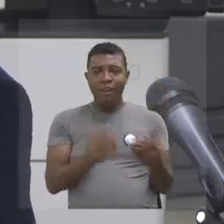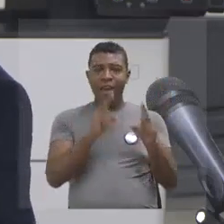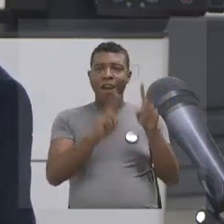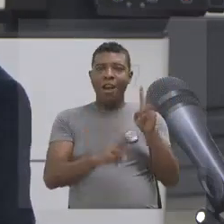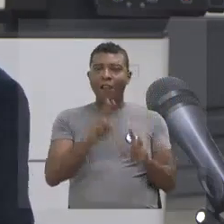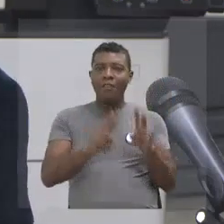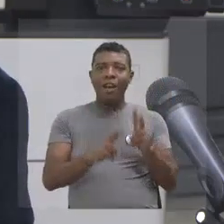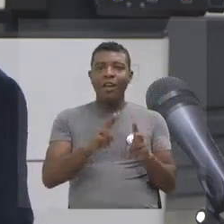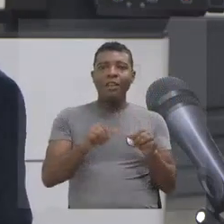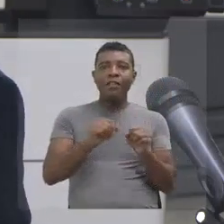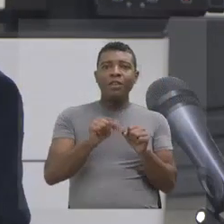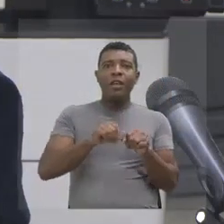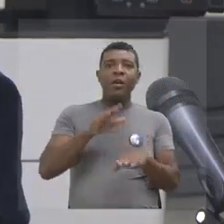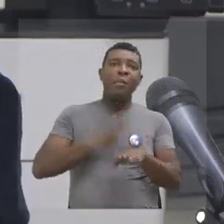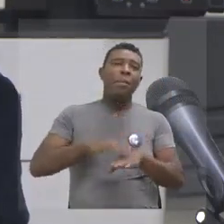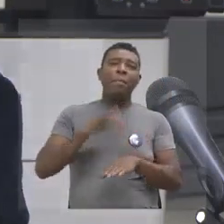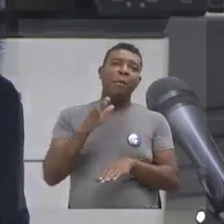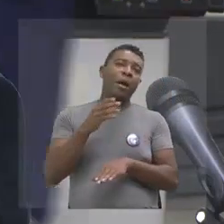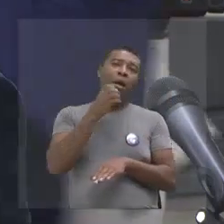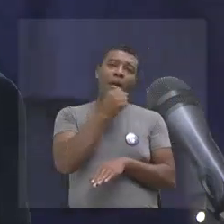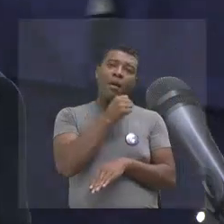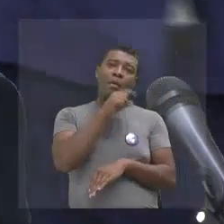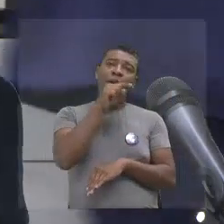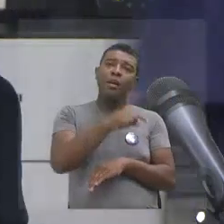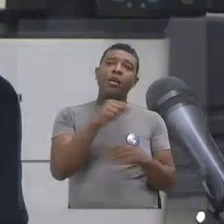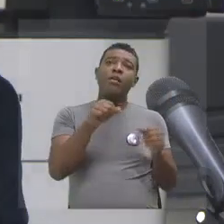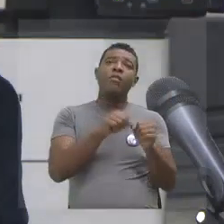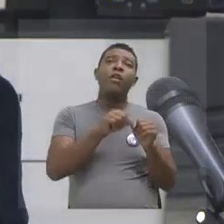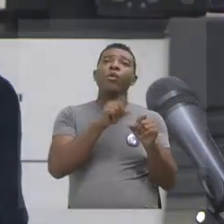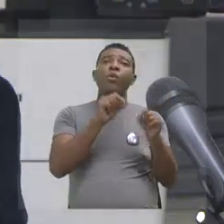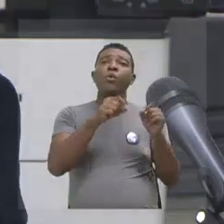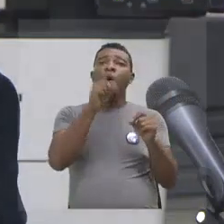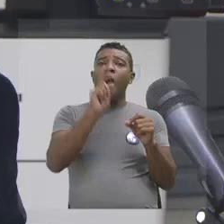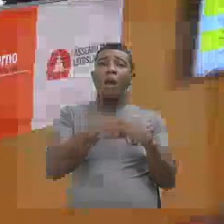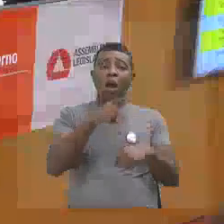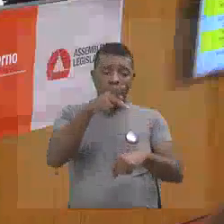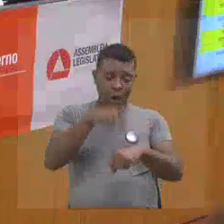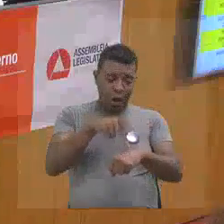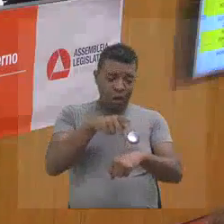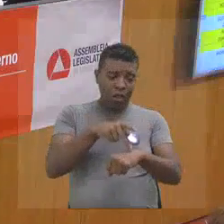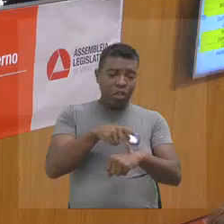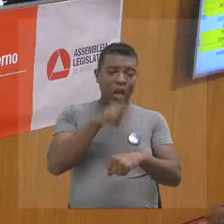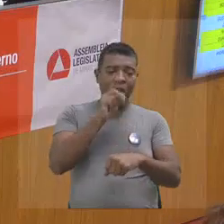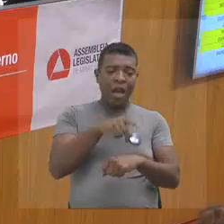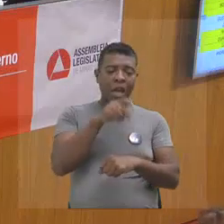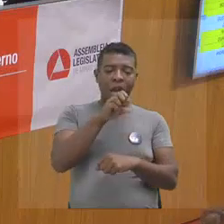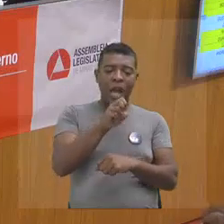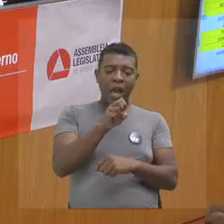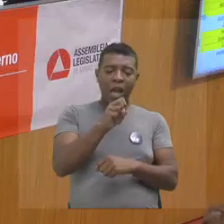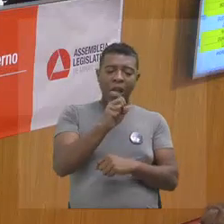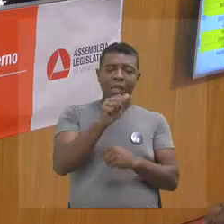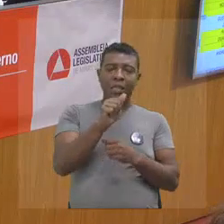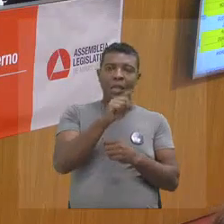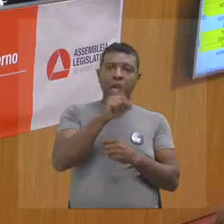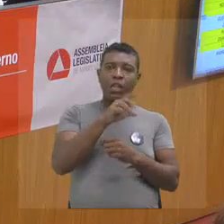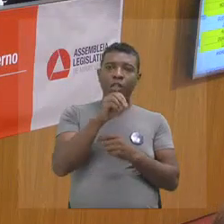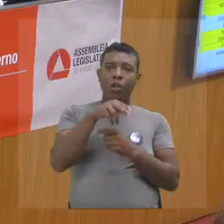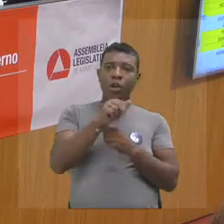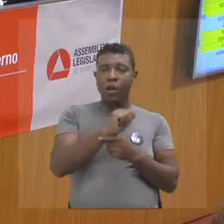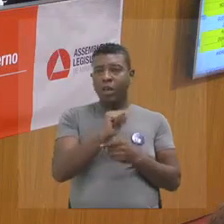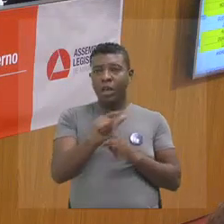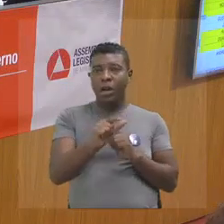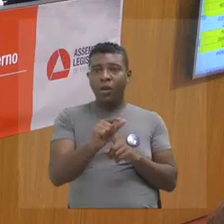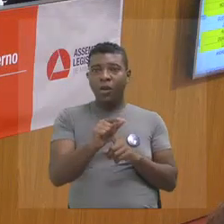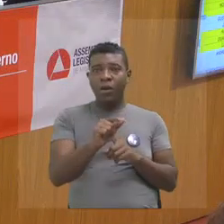que isso propicia as rochas são sazonais quando se tem a resposta Já se passou